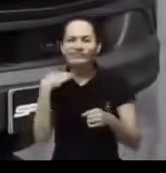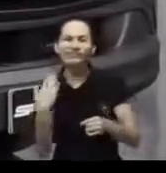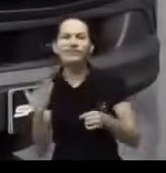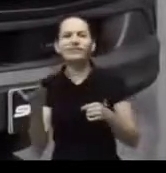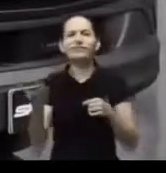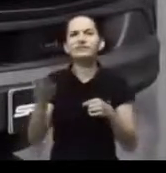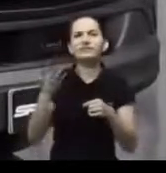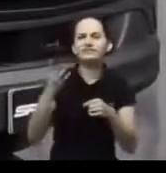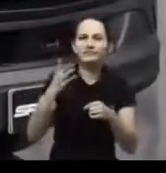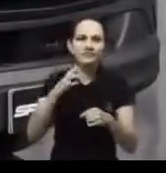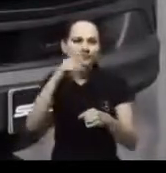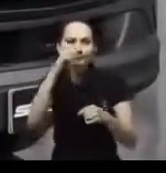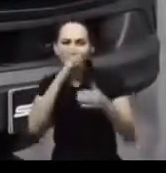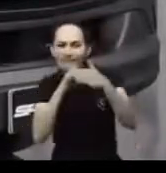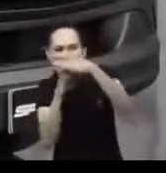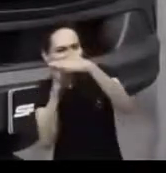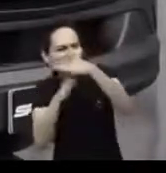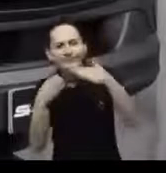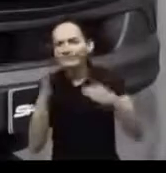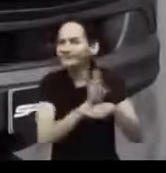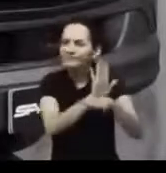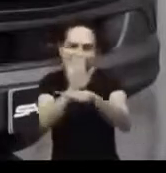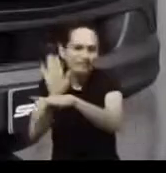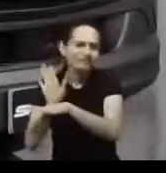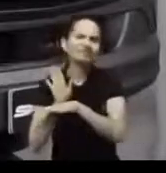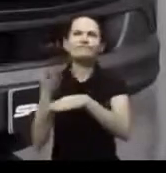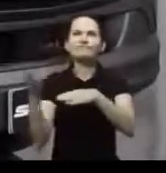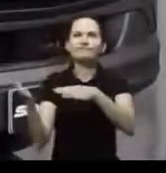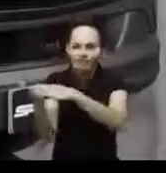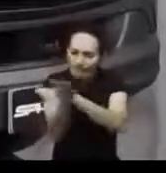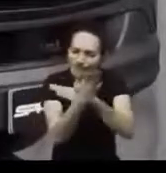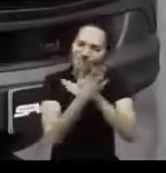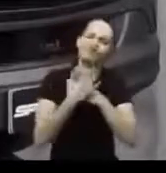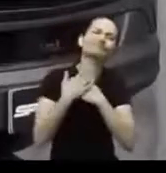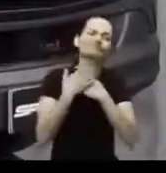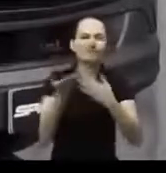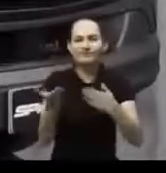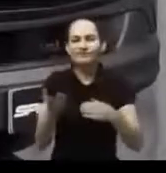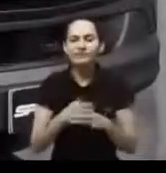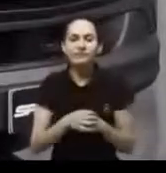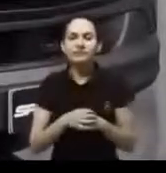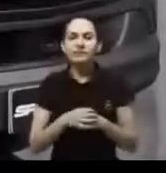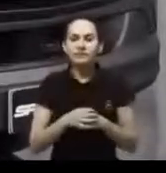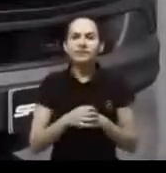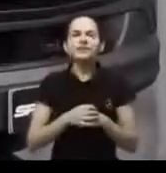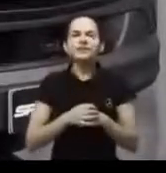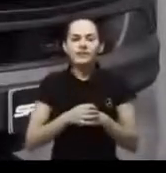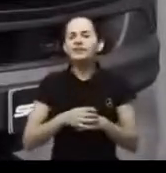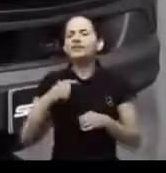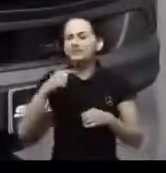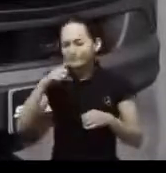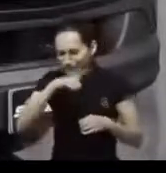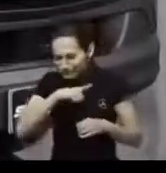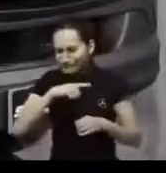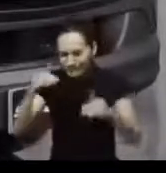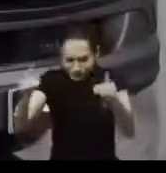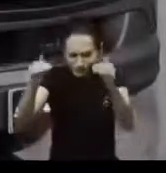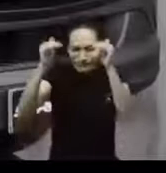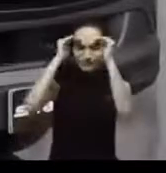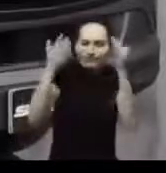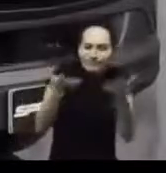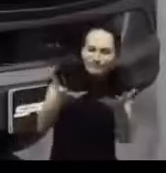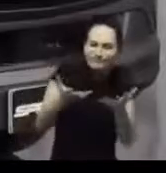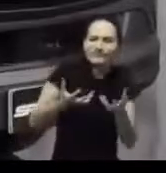empresa respeito ao mesmo tempo a empresa tem para fazer por mim é coisas que também só lamento desce mas eu fui muito respeitada eu fui